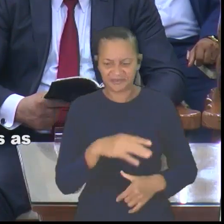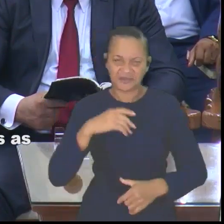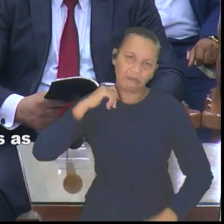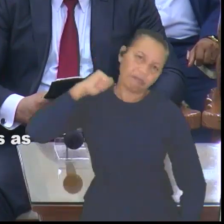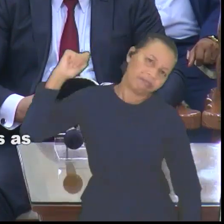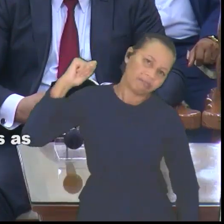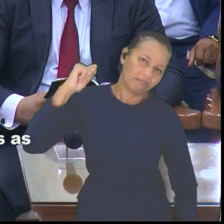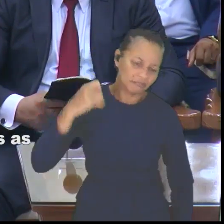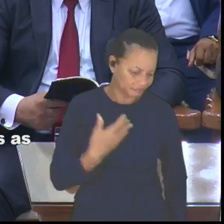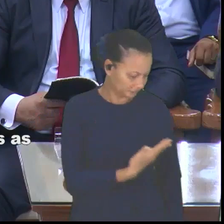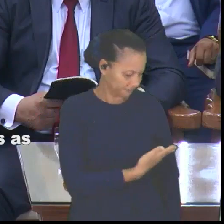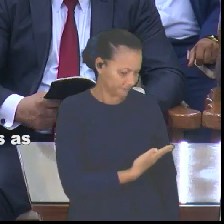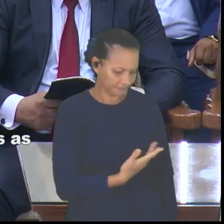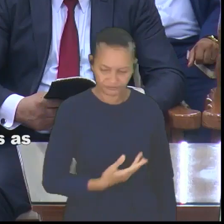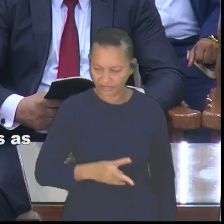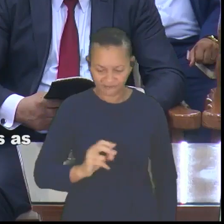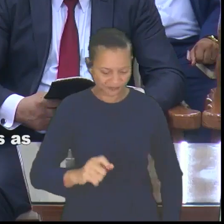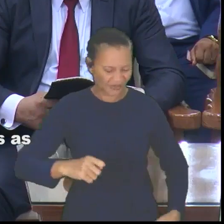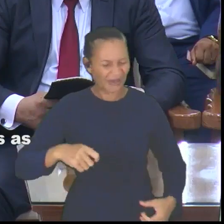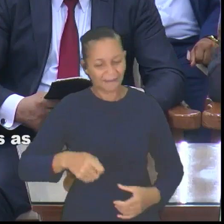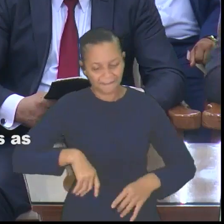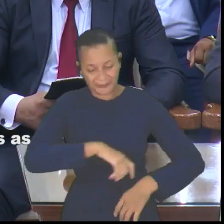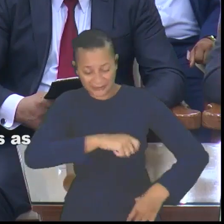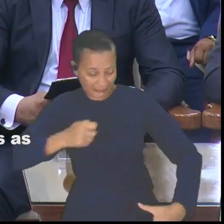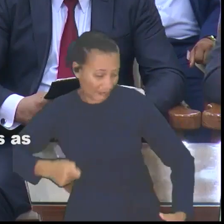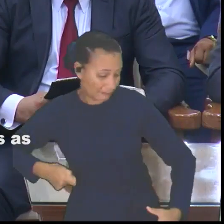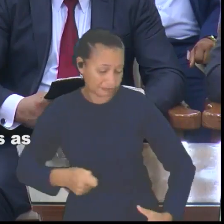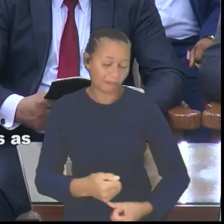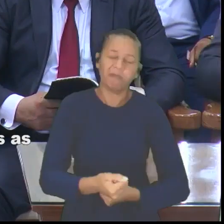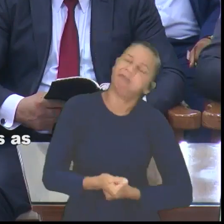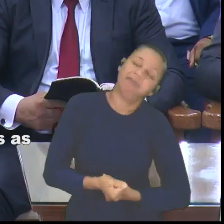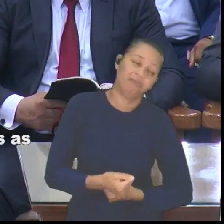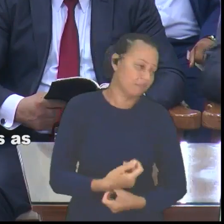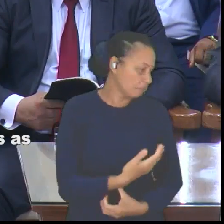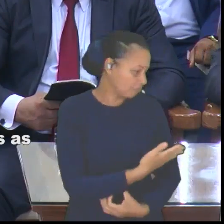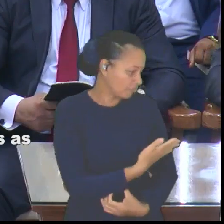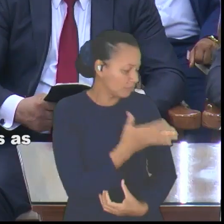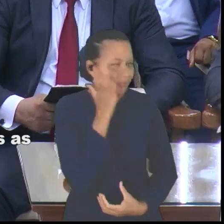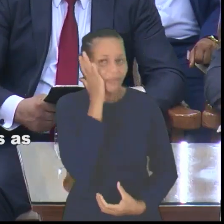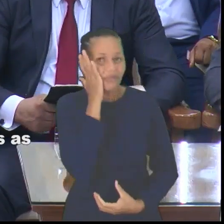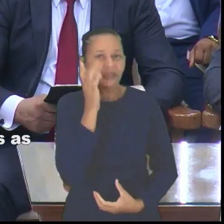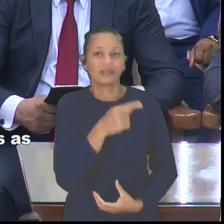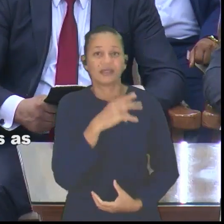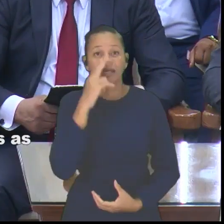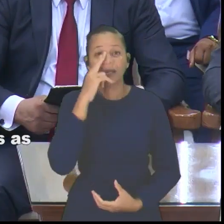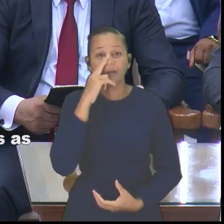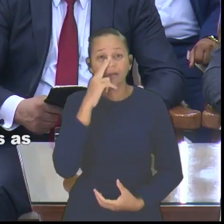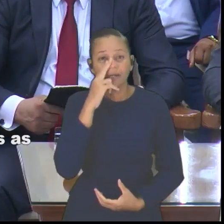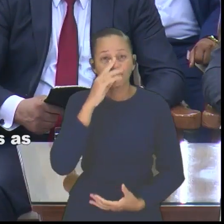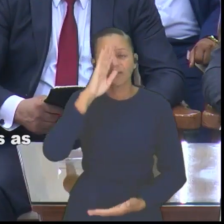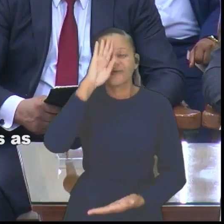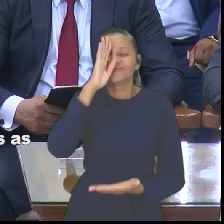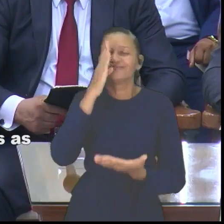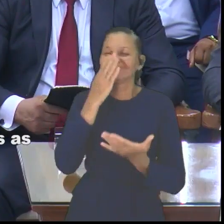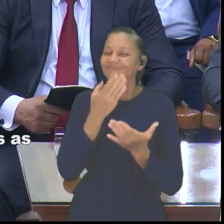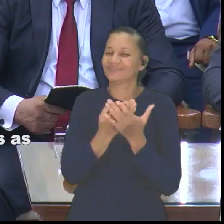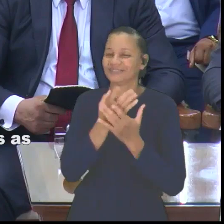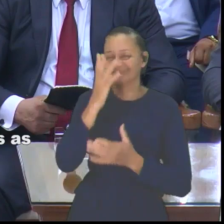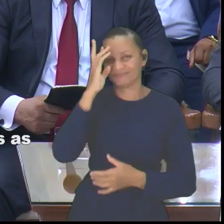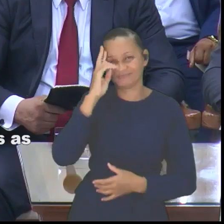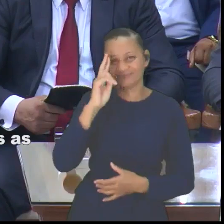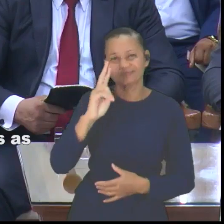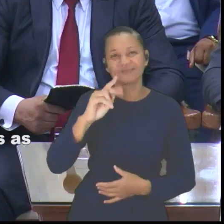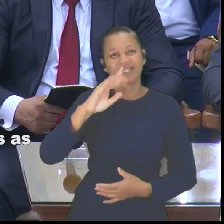forca, vai para a espada, dormindo, irmãos. É o crente que confia no Senhor, irmãos.